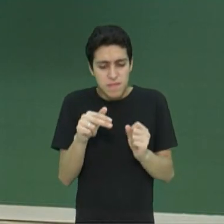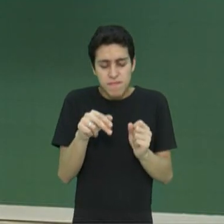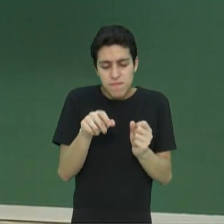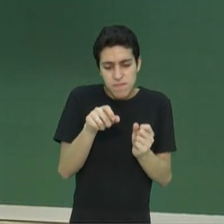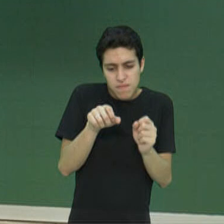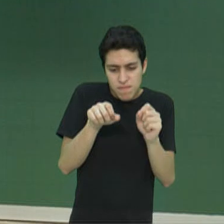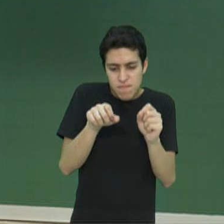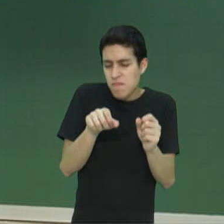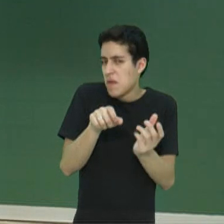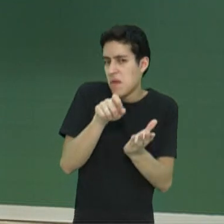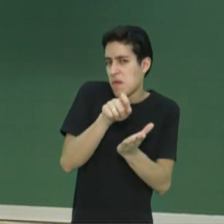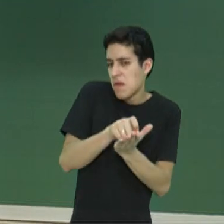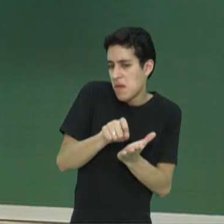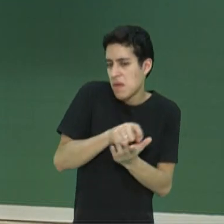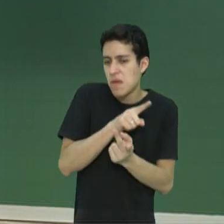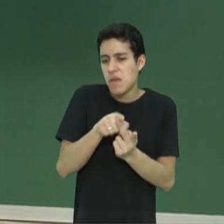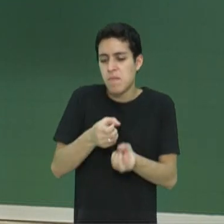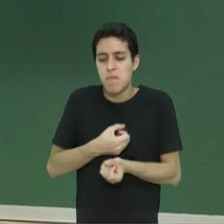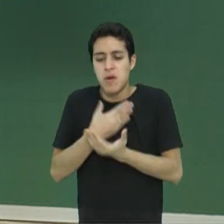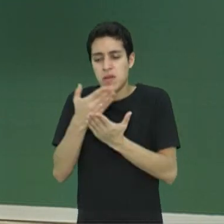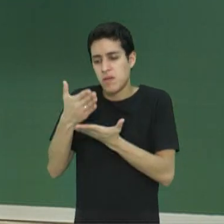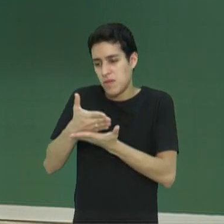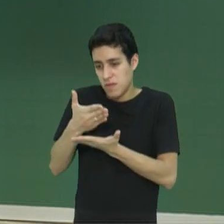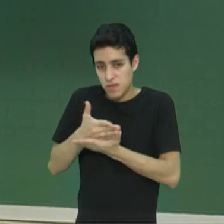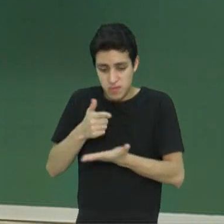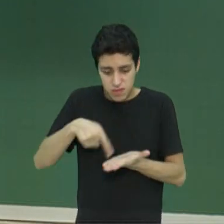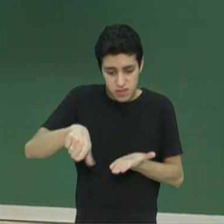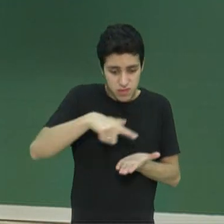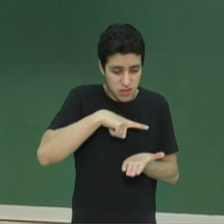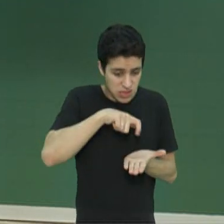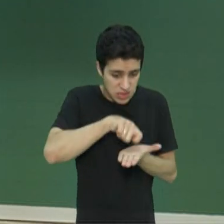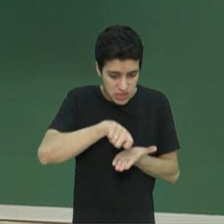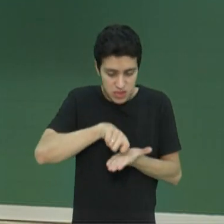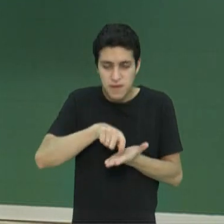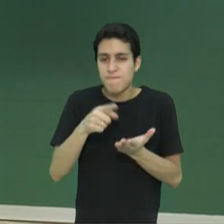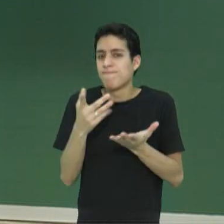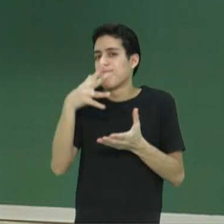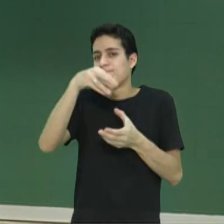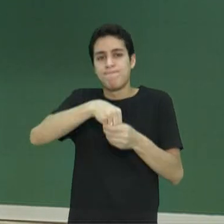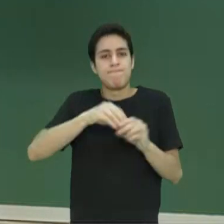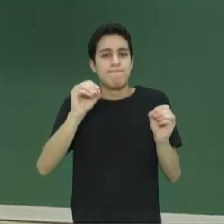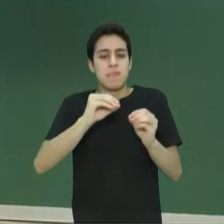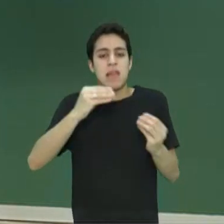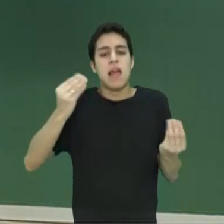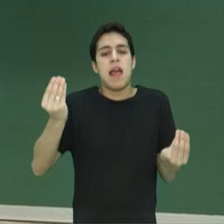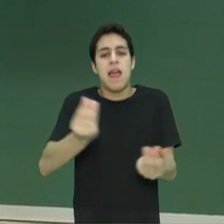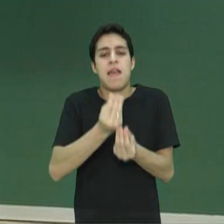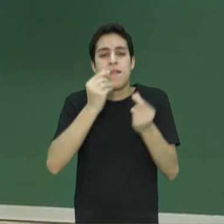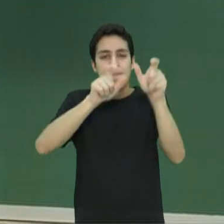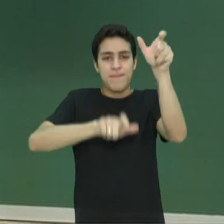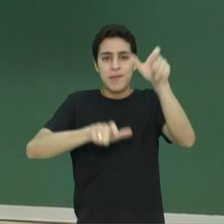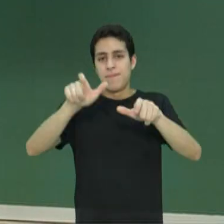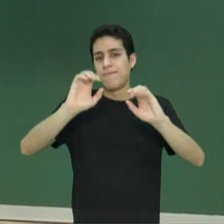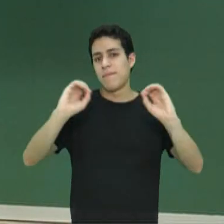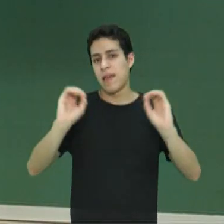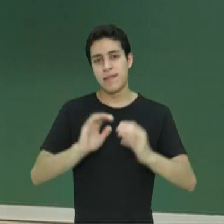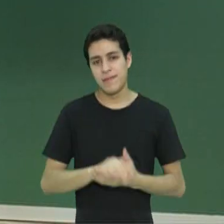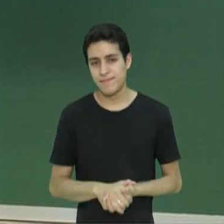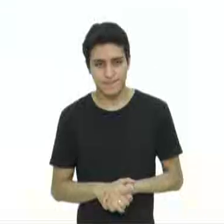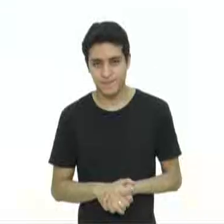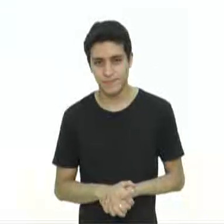escrita, um livro, uma poesia, etc., o escrito não contém a essência do ser humano.